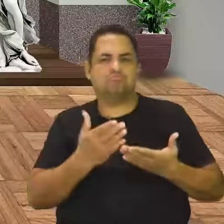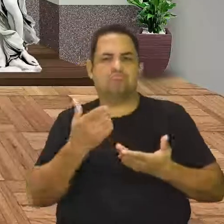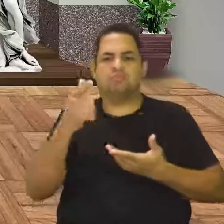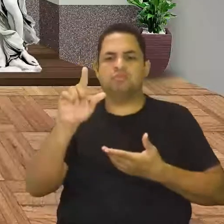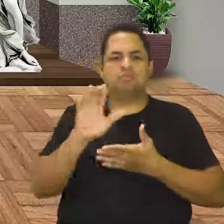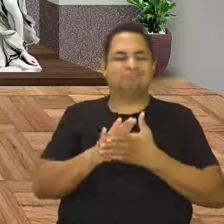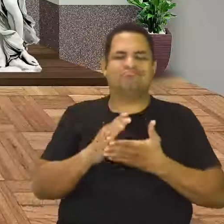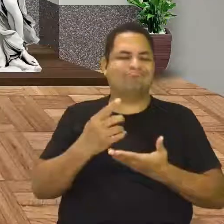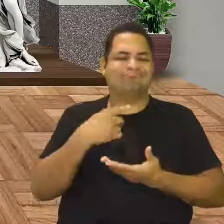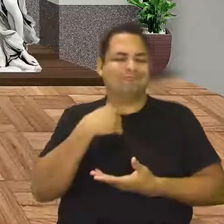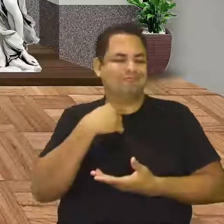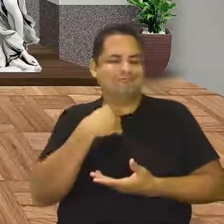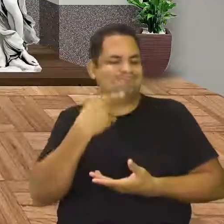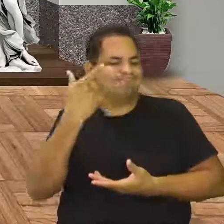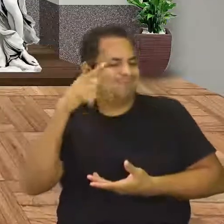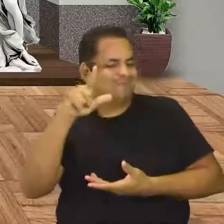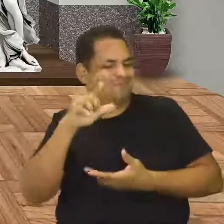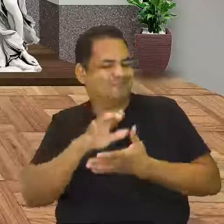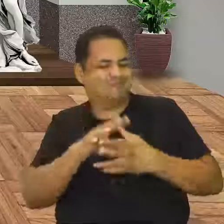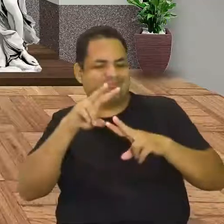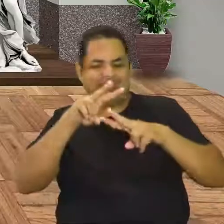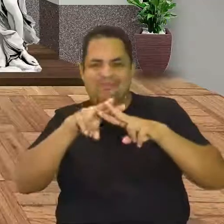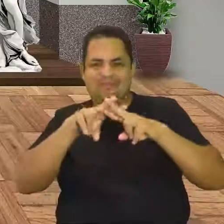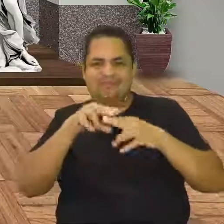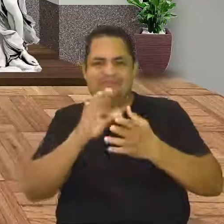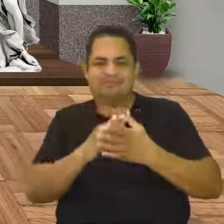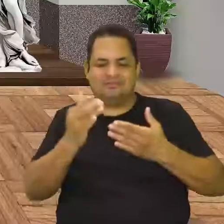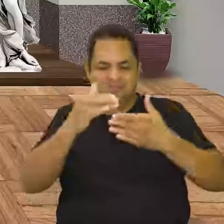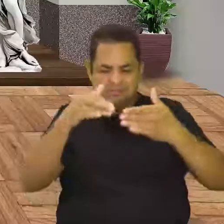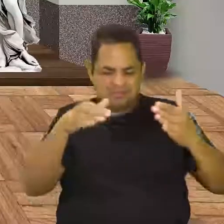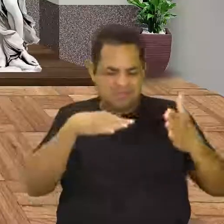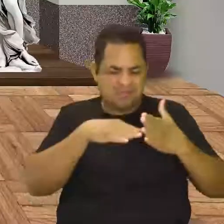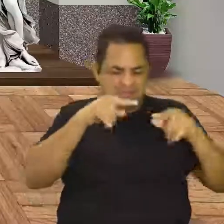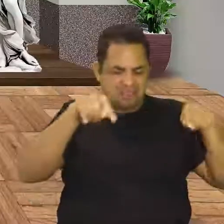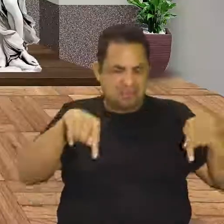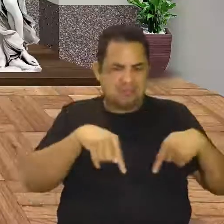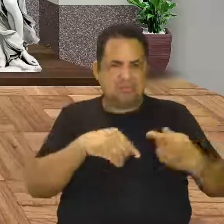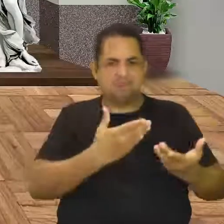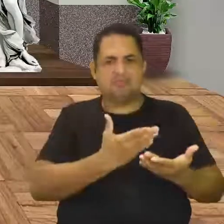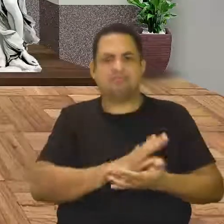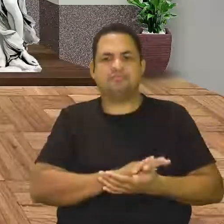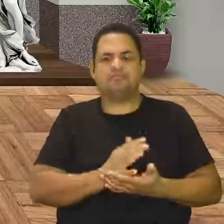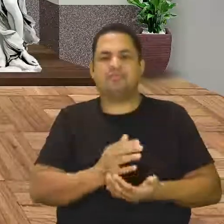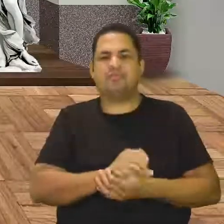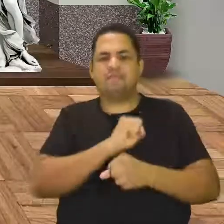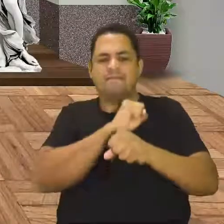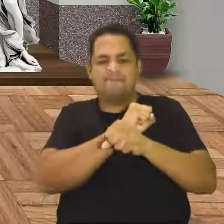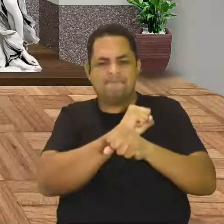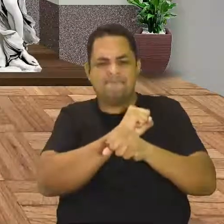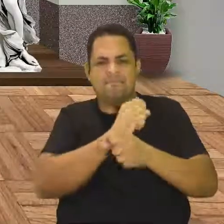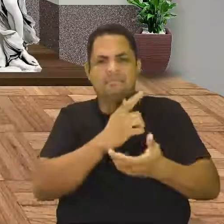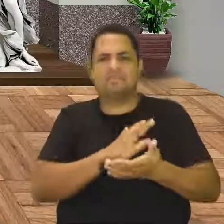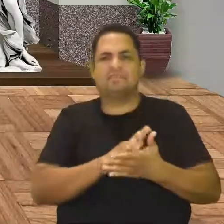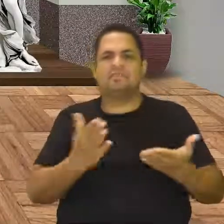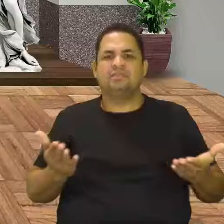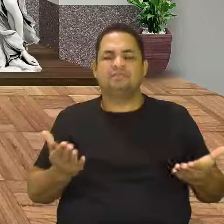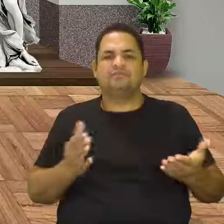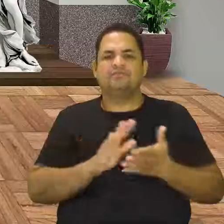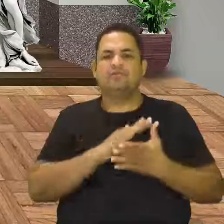não tiveram tanta sorte, foram capturados, foram colocados no gueto, depois do gueto foram levados para os campos de concentração e